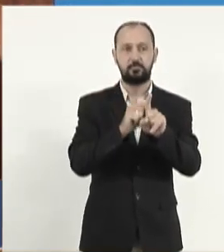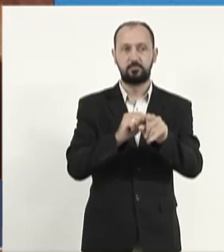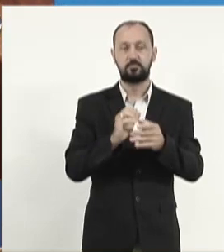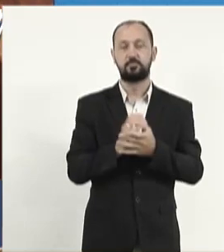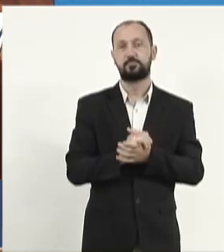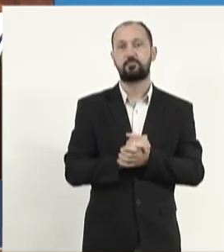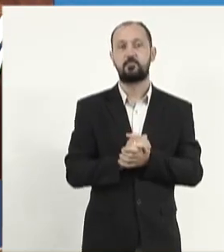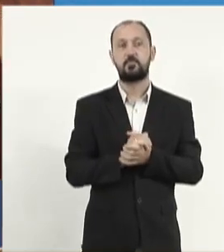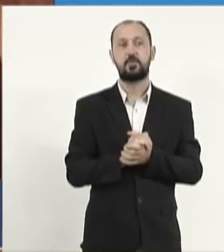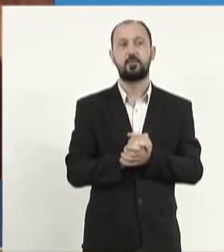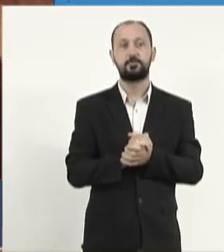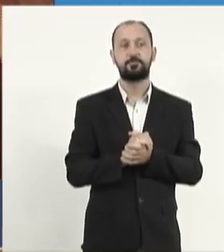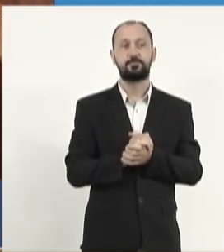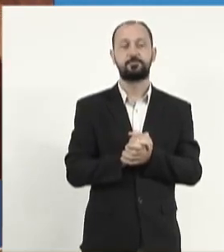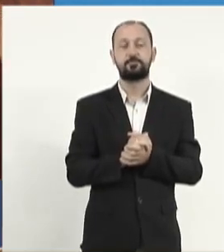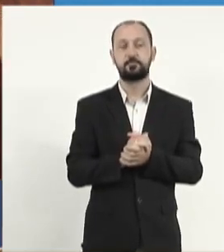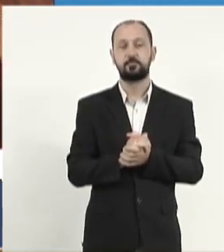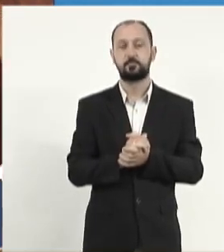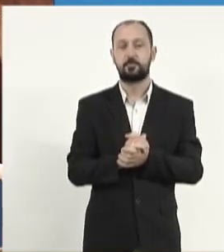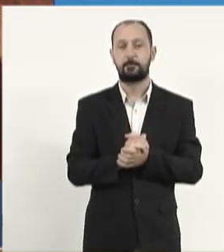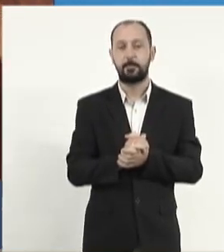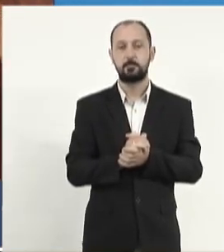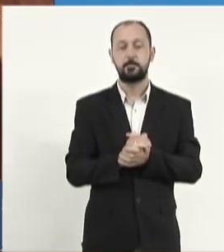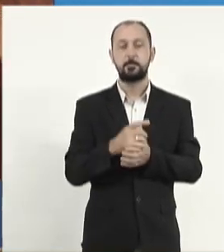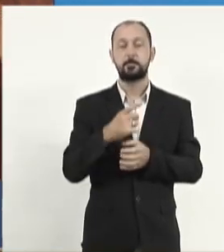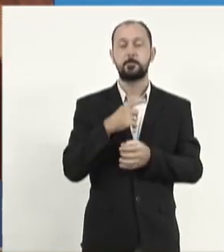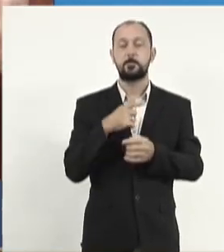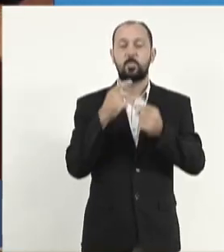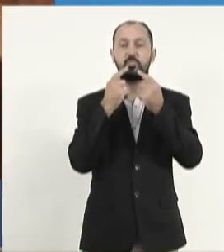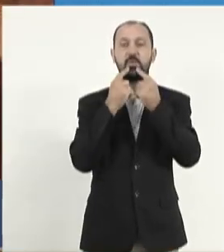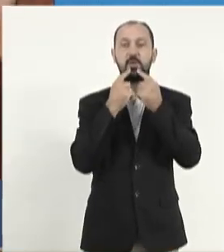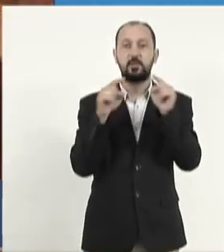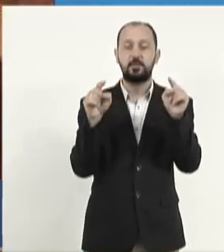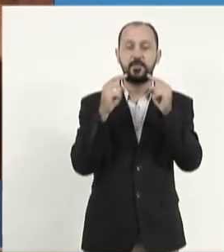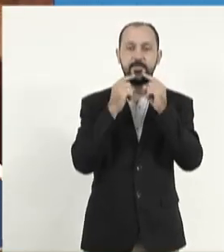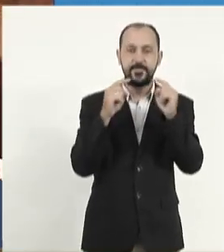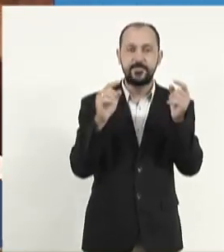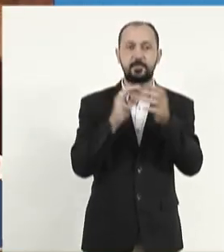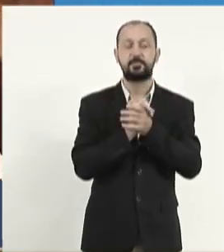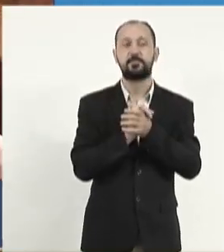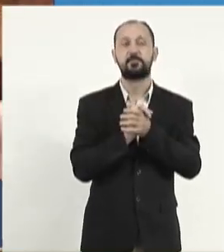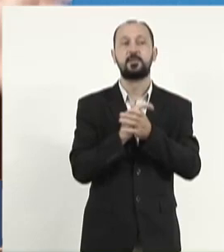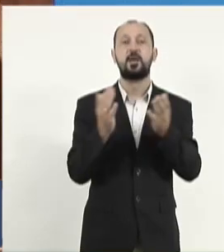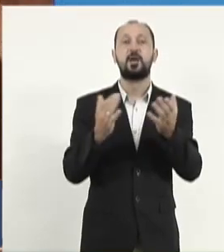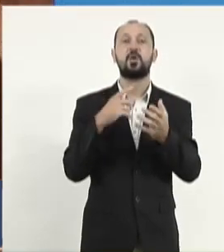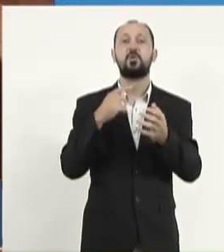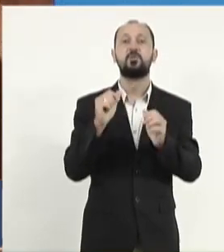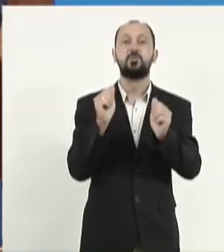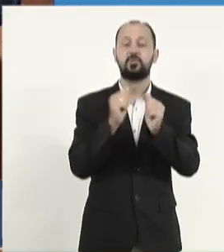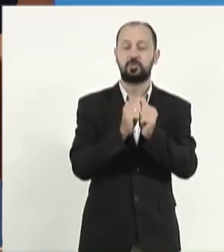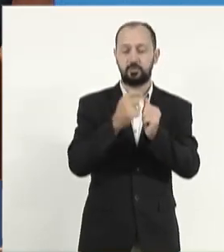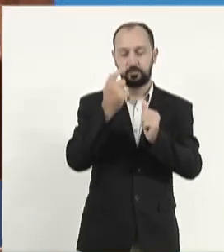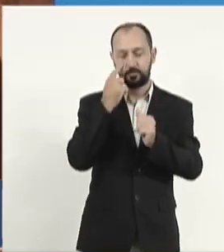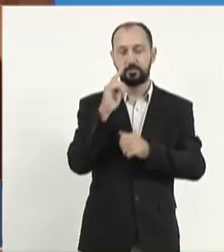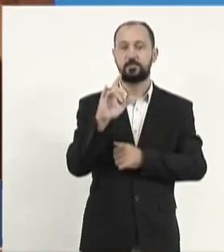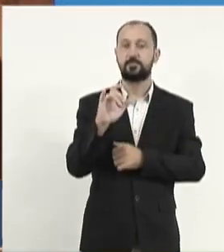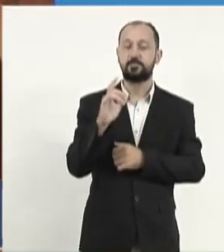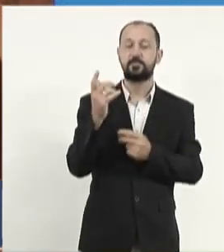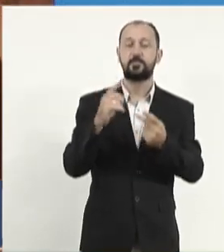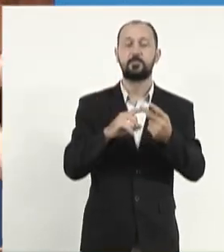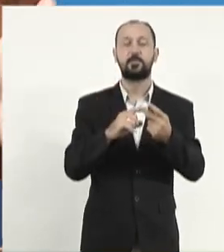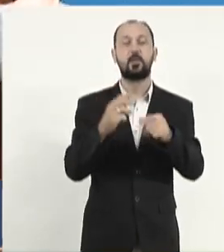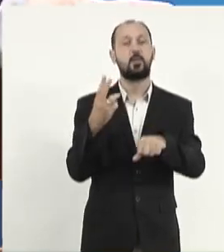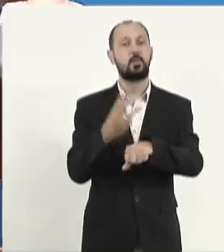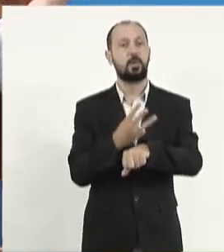né? Além disso, tem uma reclamação, e aí agora eu recebi pelo Instagram, pelo